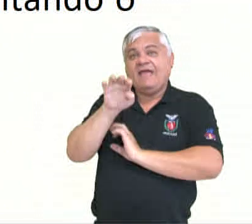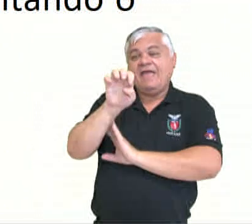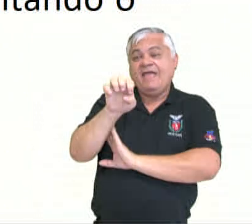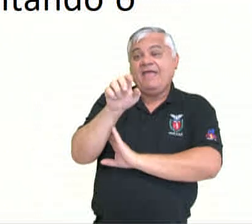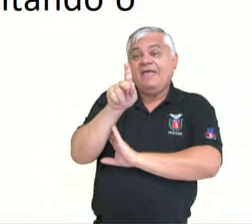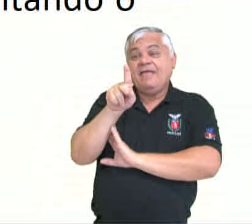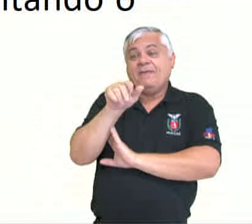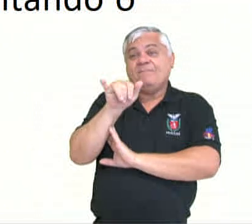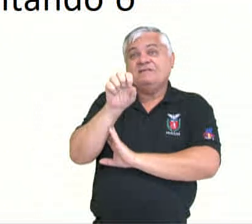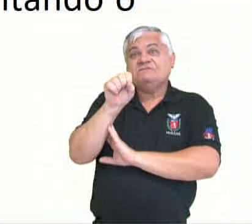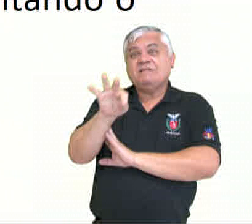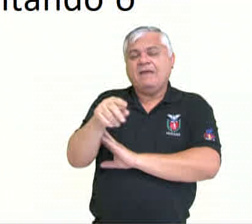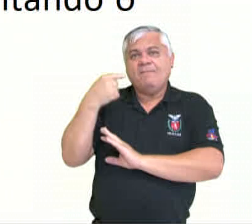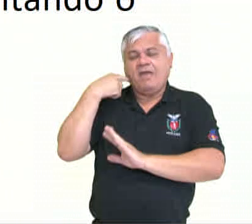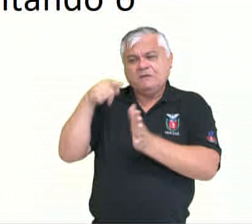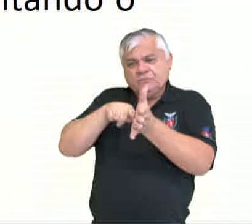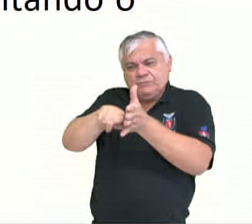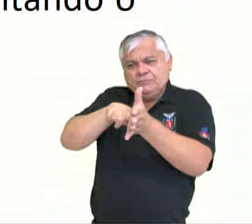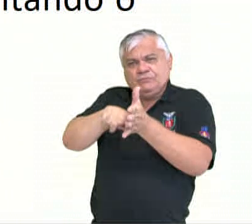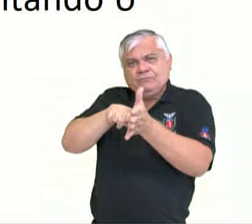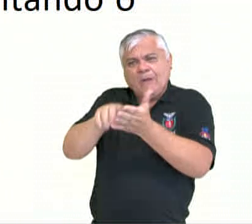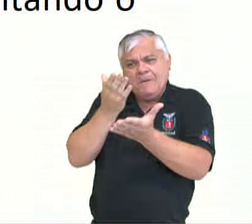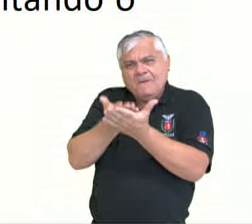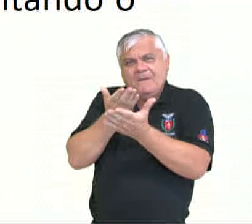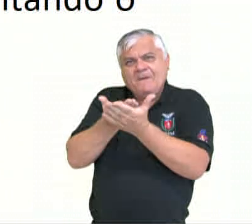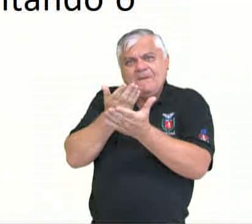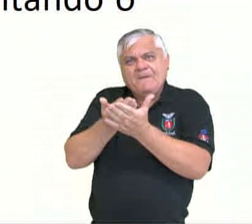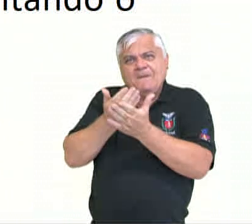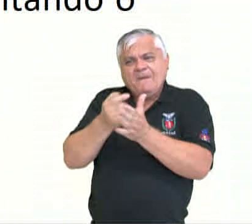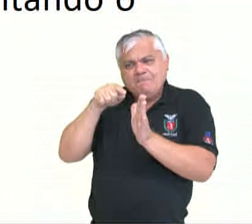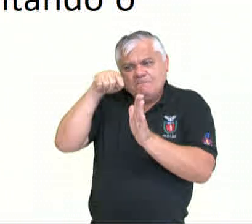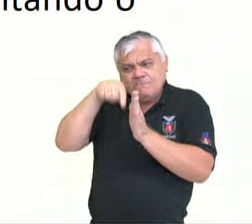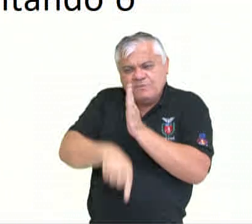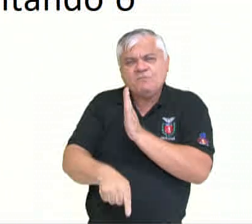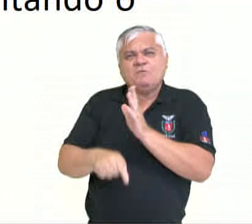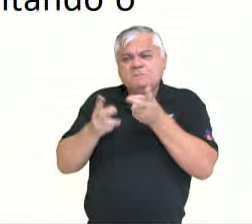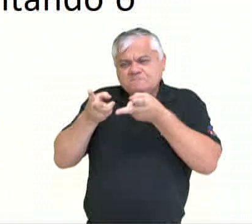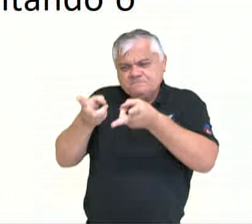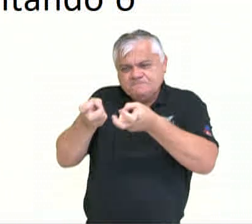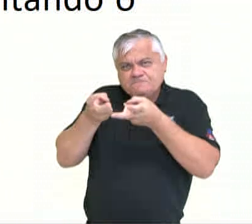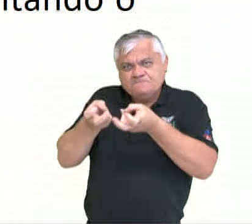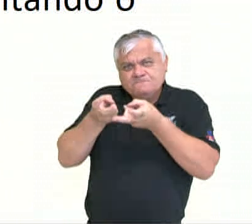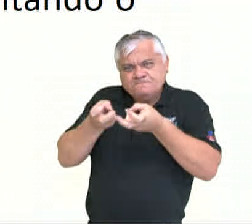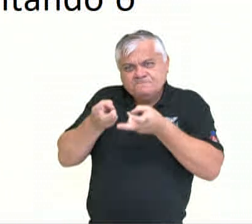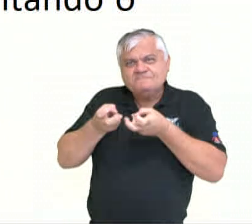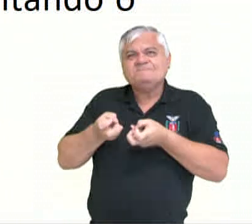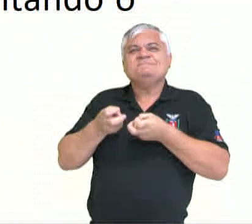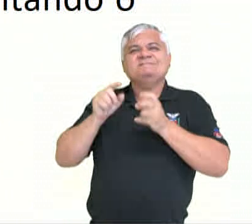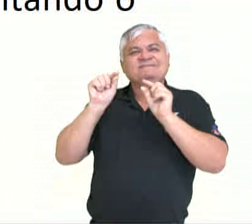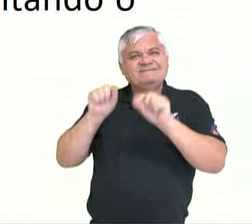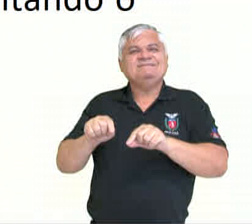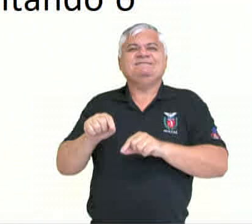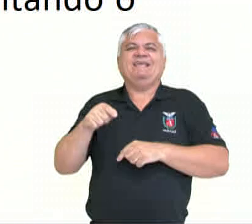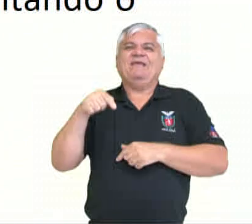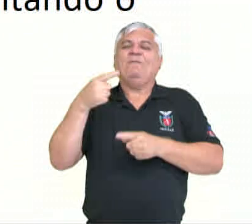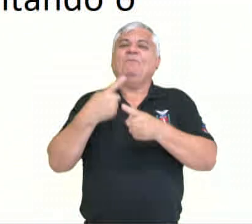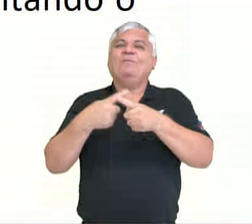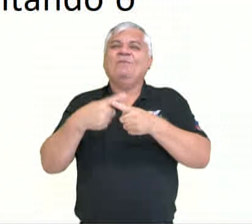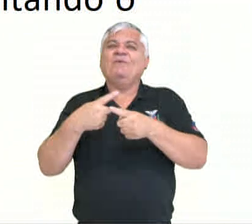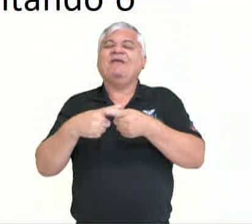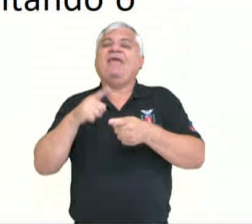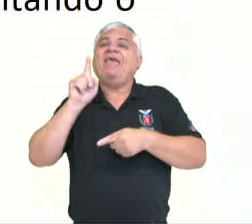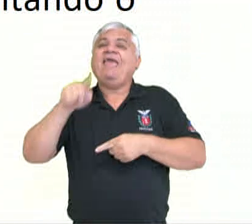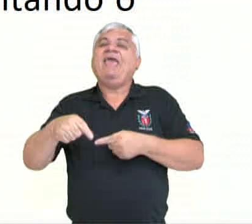Então, a filosofia e a ciência buscavam justamente um conhecimento mais aprofundado, um conhecimento que